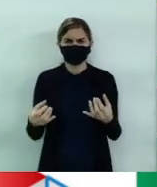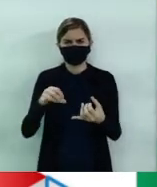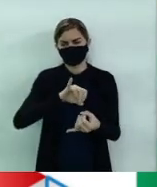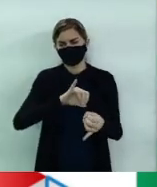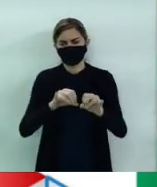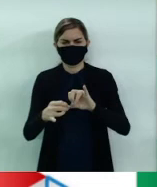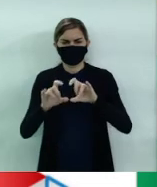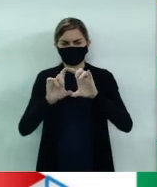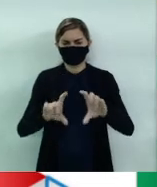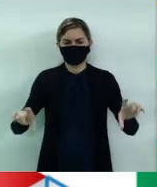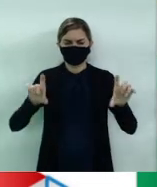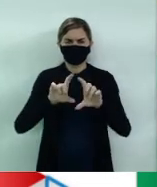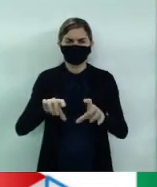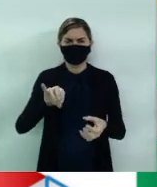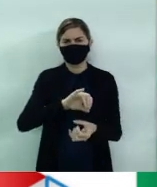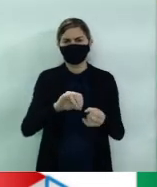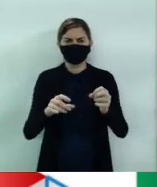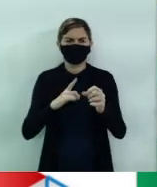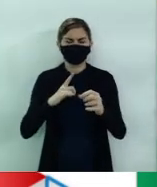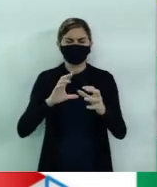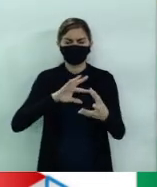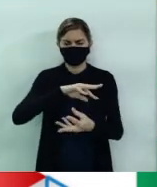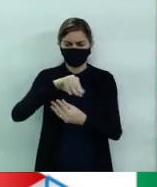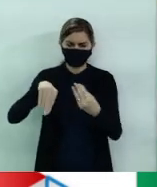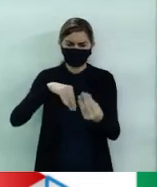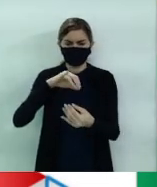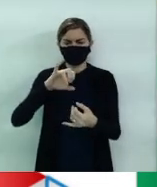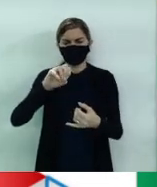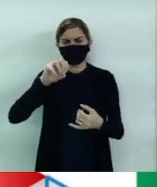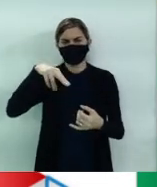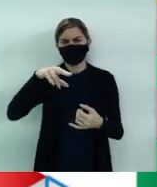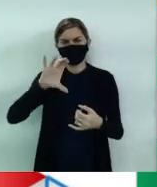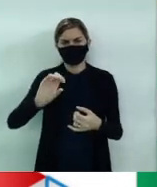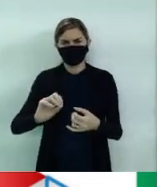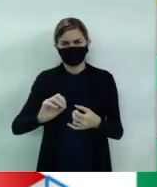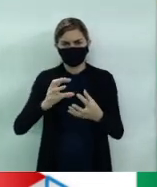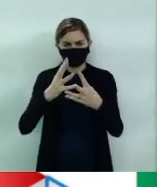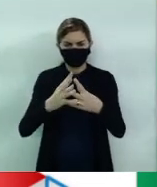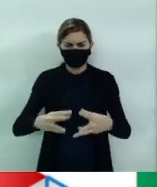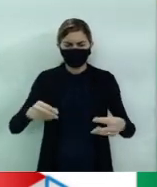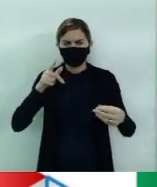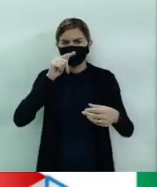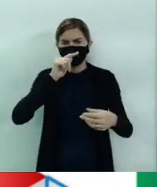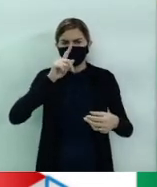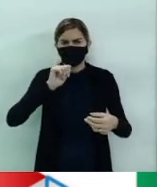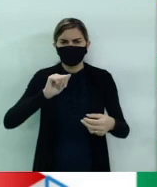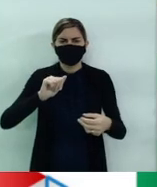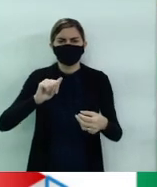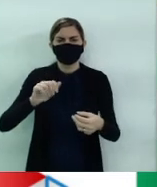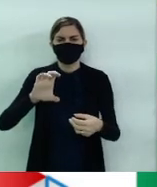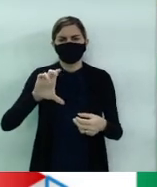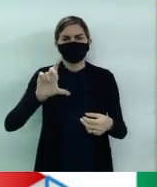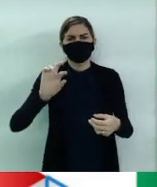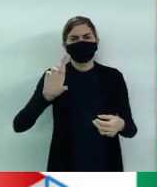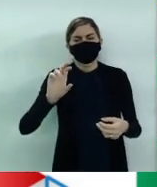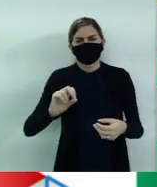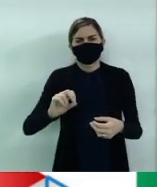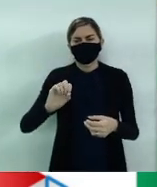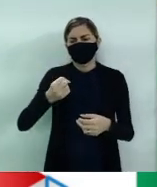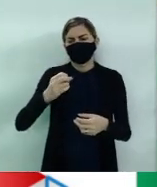química. Então, por se tratar aí de um composto iônico e solúvel em água, o cloreto de sódio ele vai sofrer